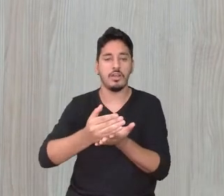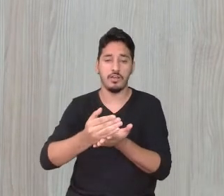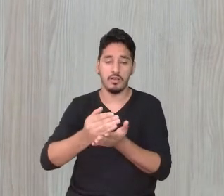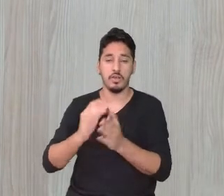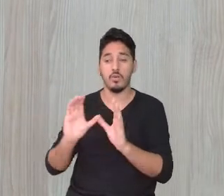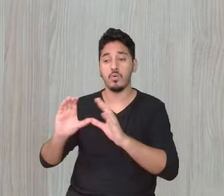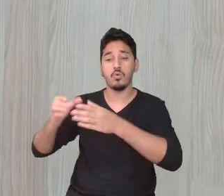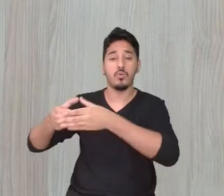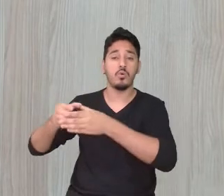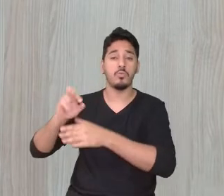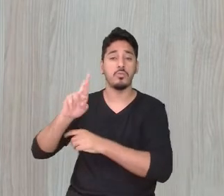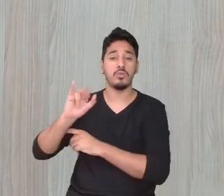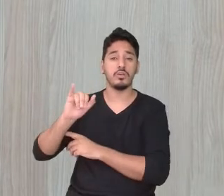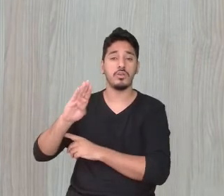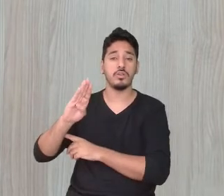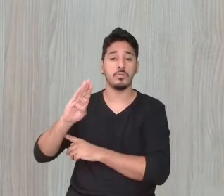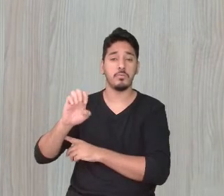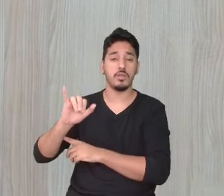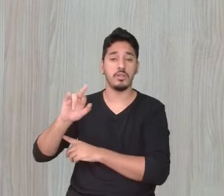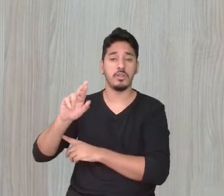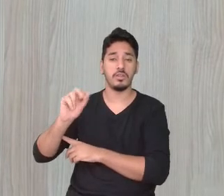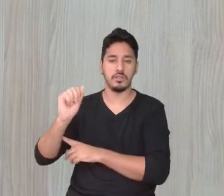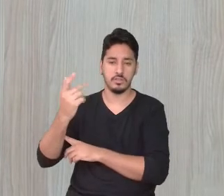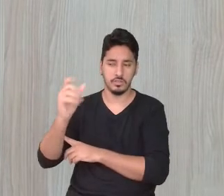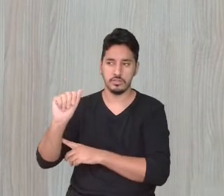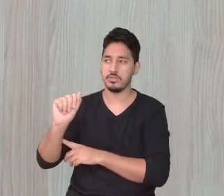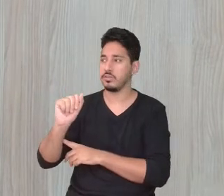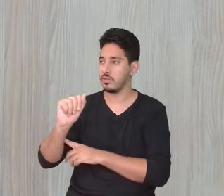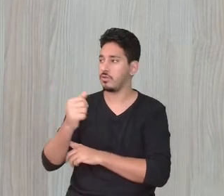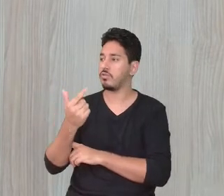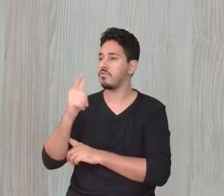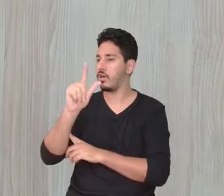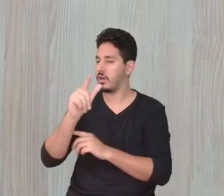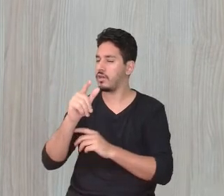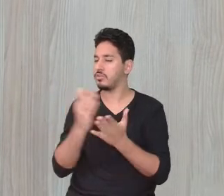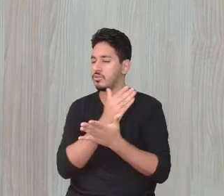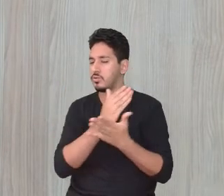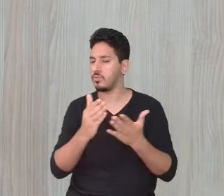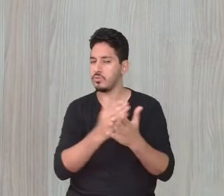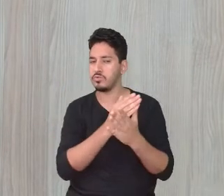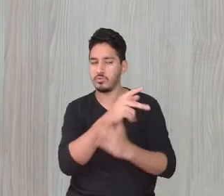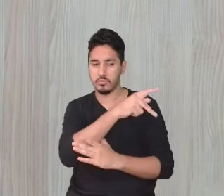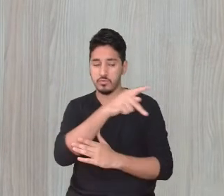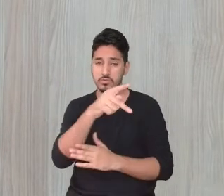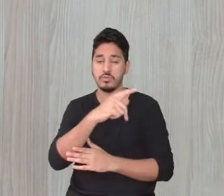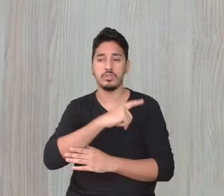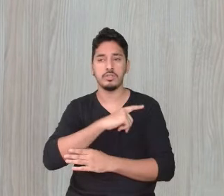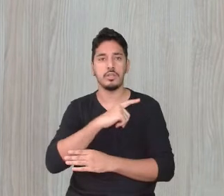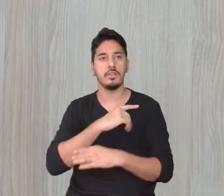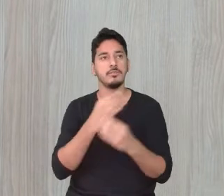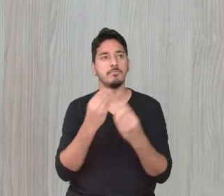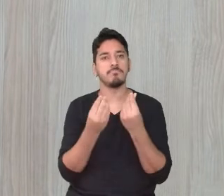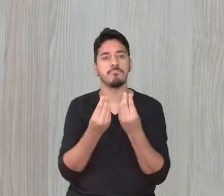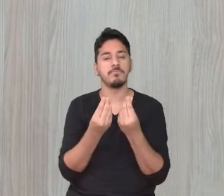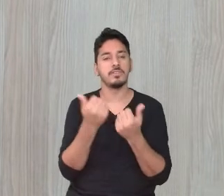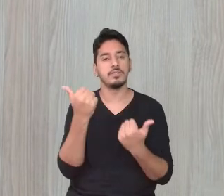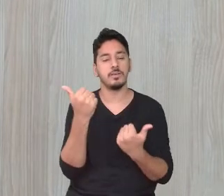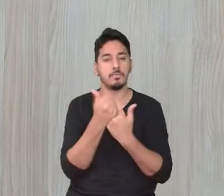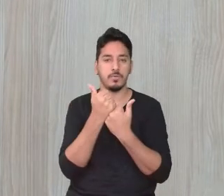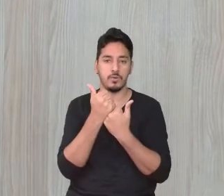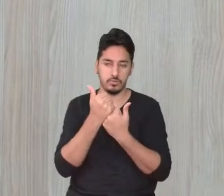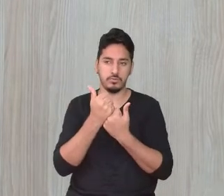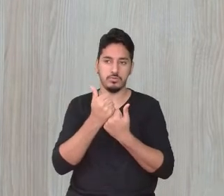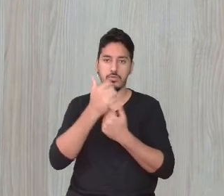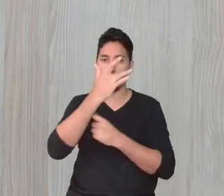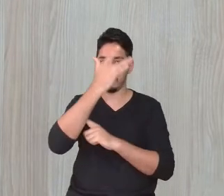ribeirinha, que é de pessoas não indígenas, como eu, como a professora Carla, que moram lá, ter esse subsídio, esse apoio, porque